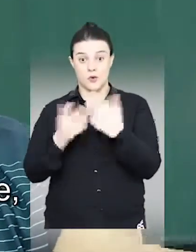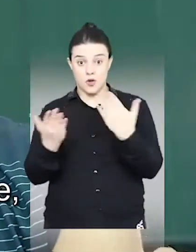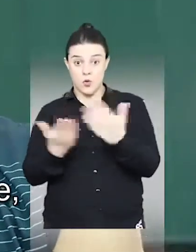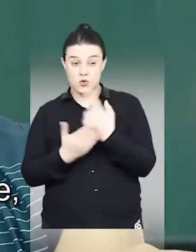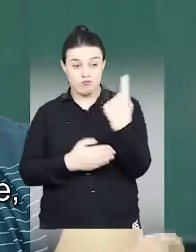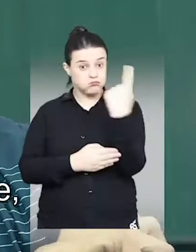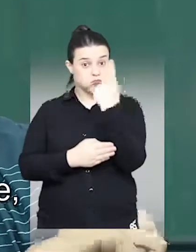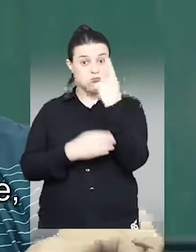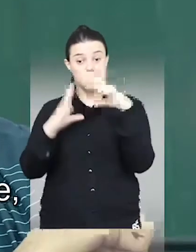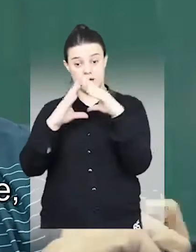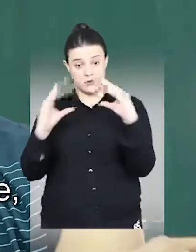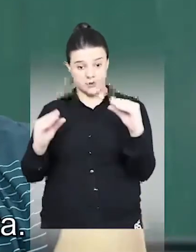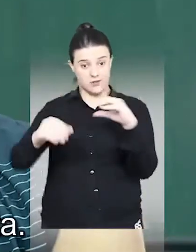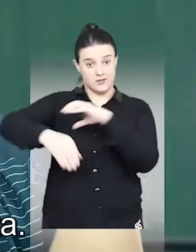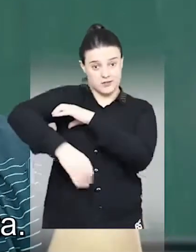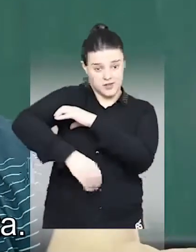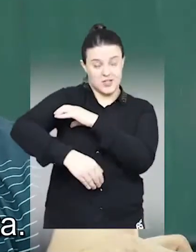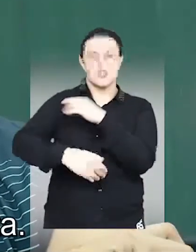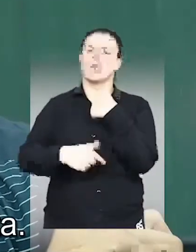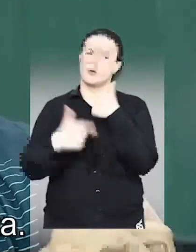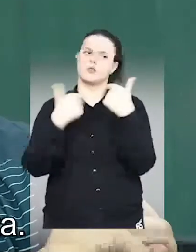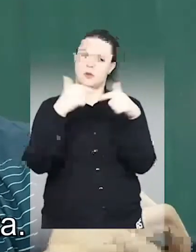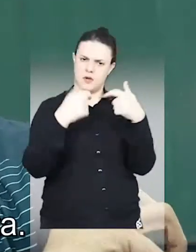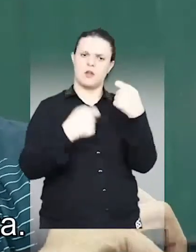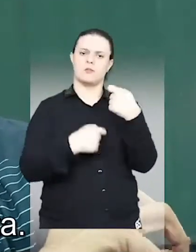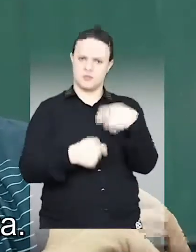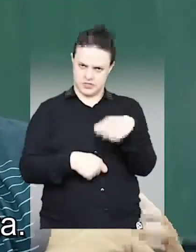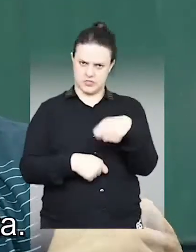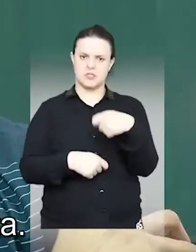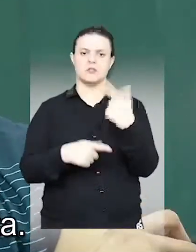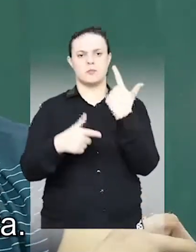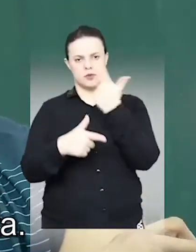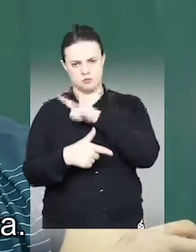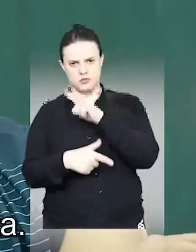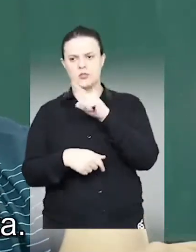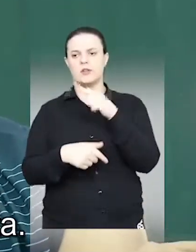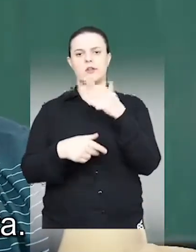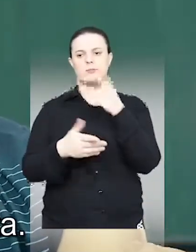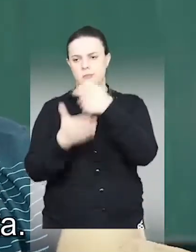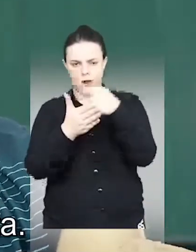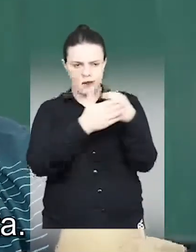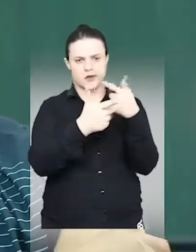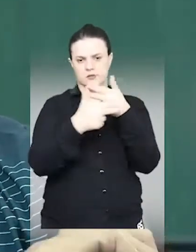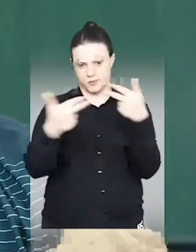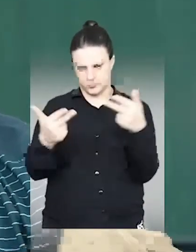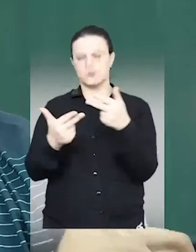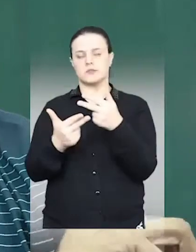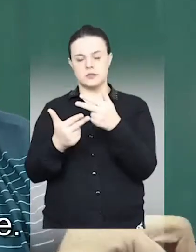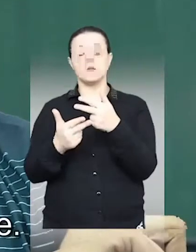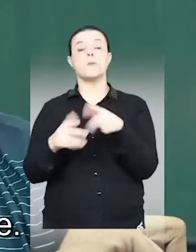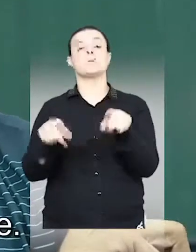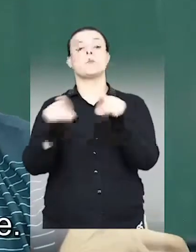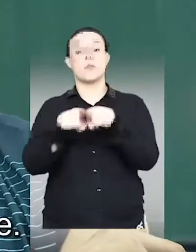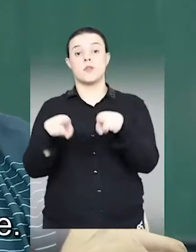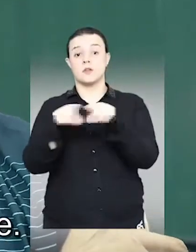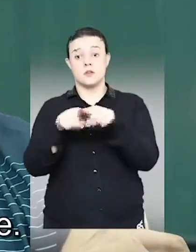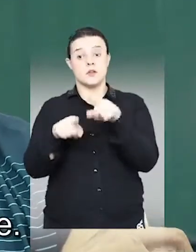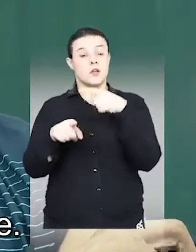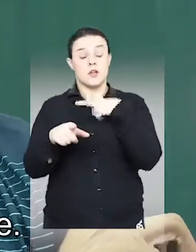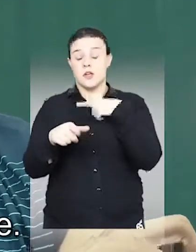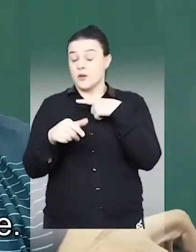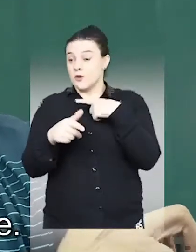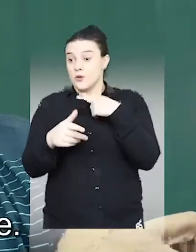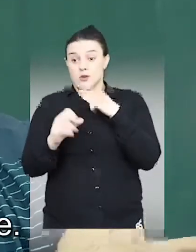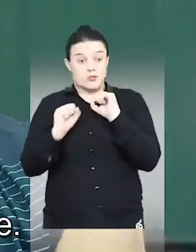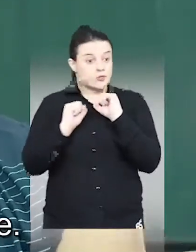minha prioridade número 1 é o rugby, apesar de ter que trabalhar ainda para conseguir me manter como atleta. José Gino. E eu